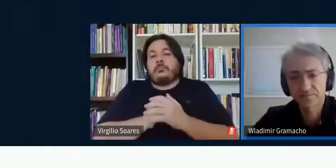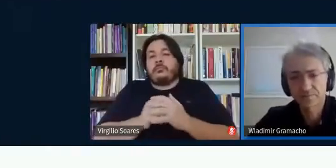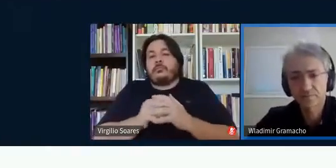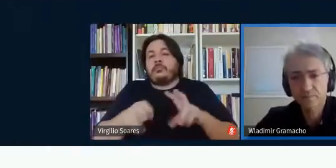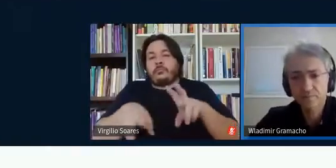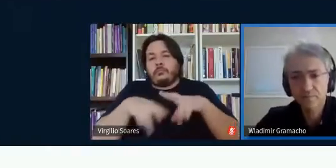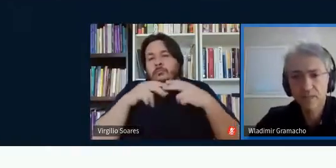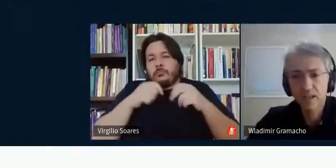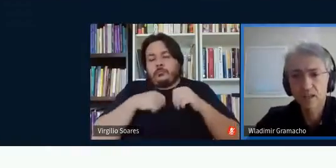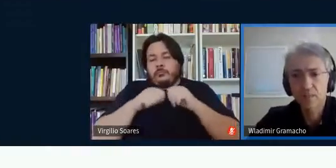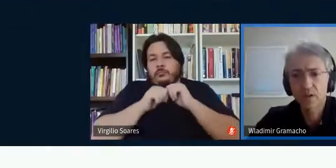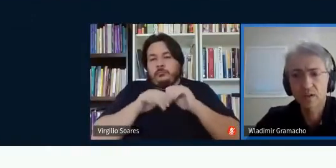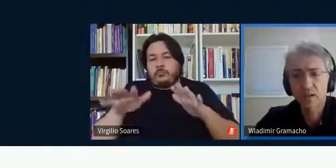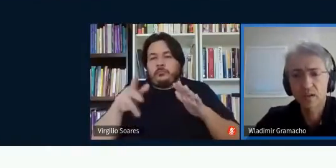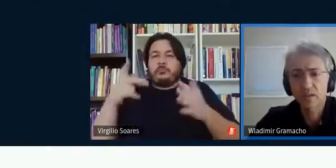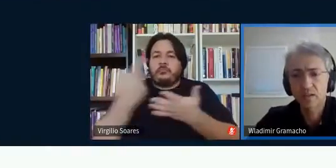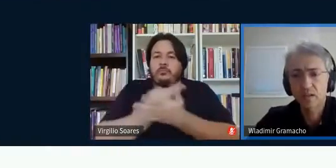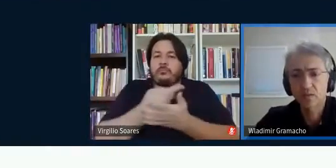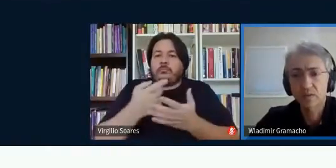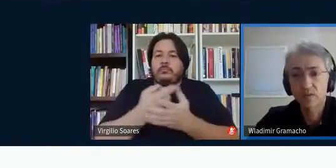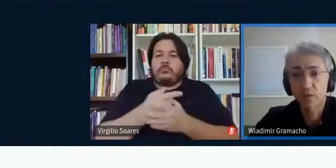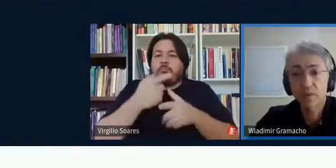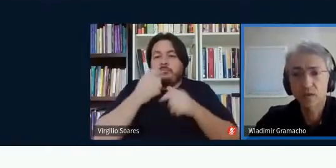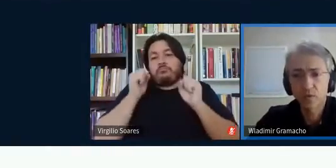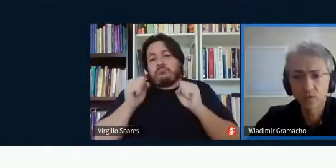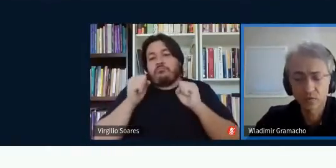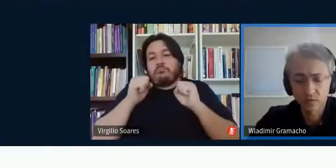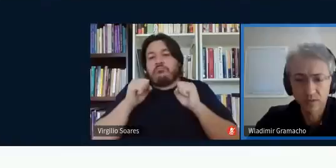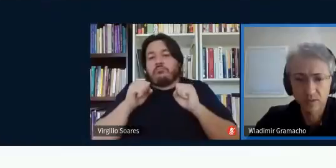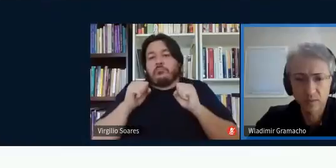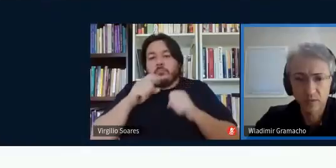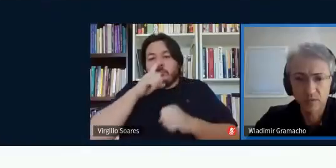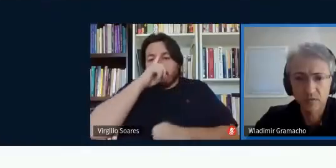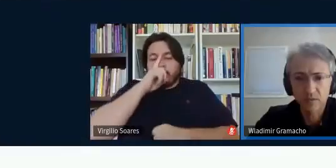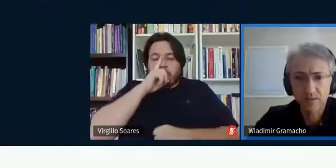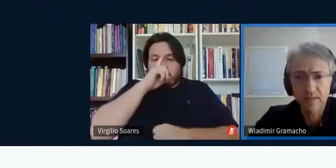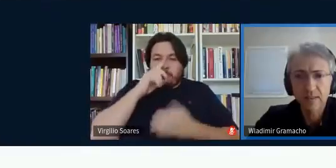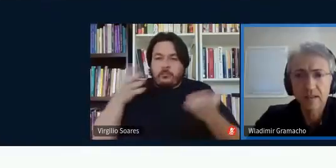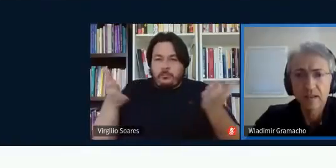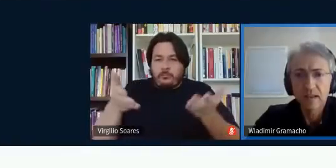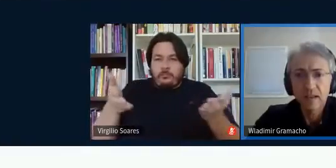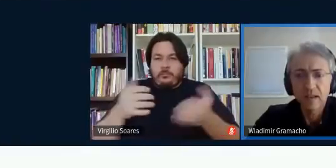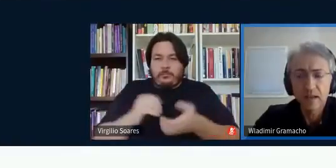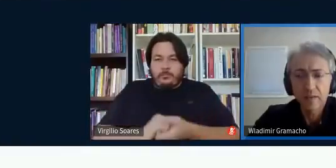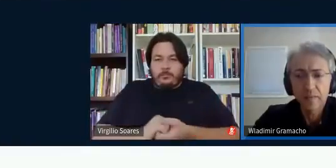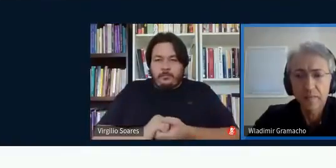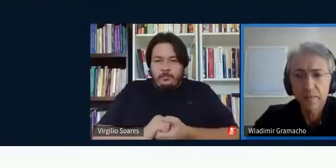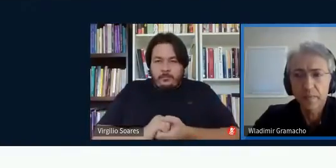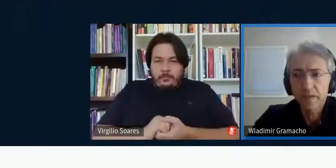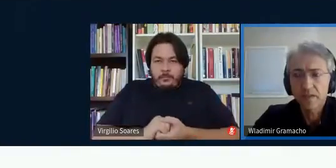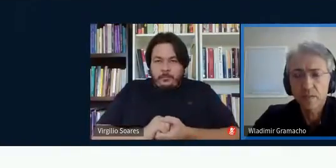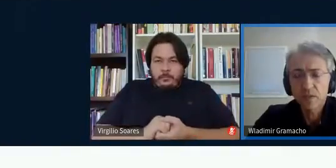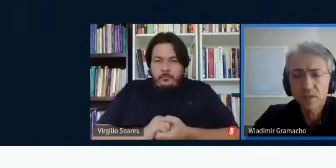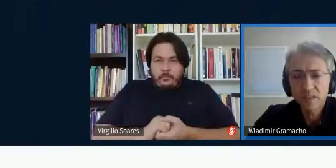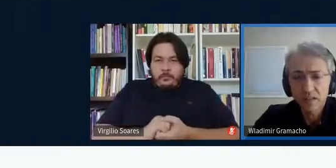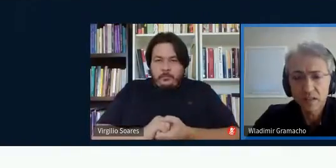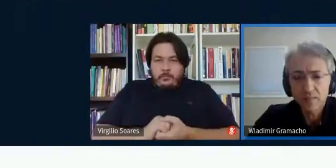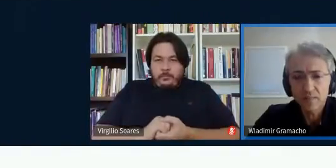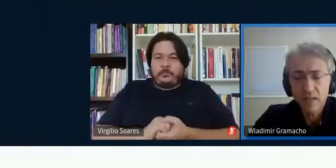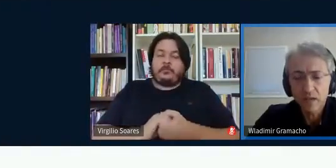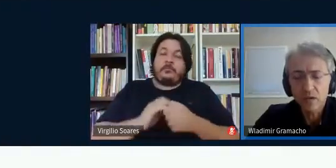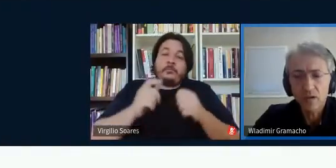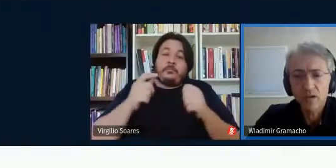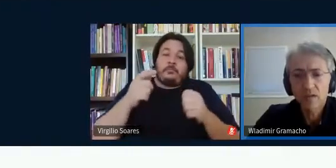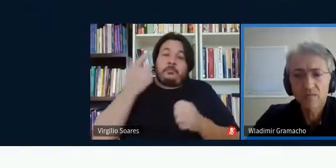eles podem ser um vetor perigoso nesse momento, né. Para que seja possível